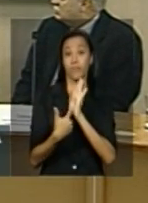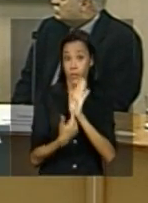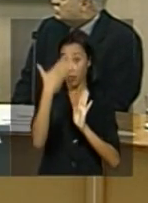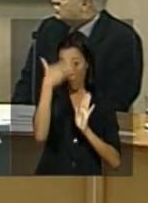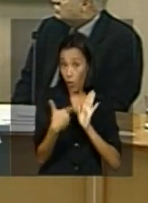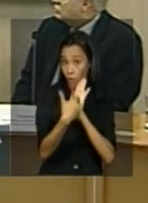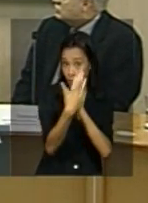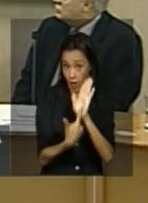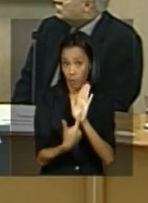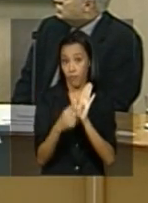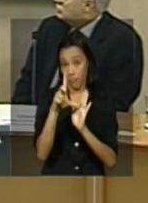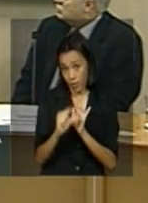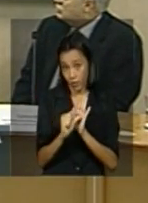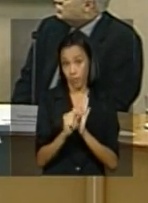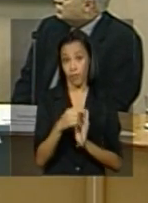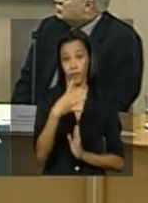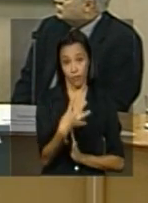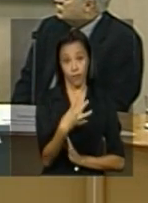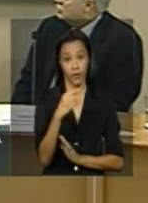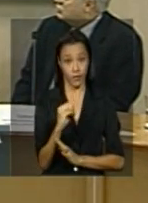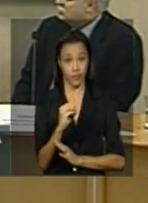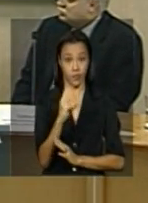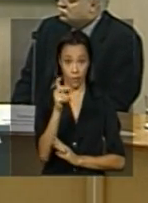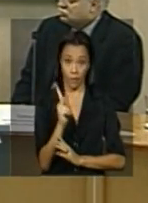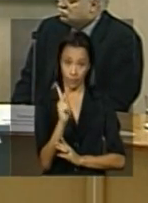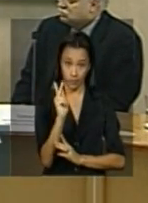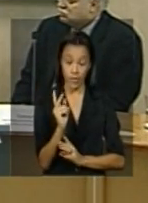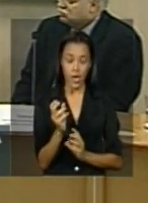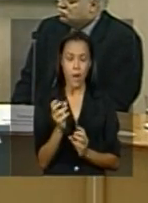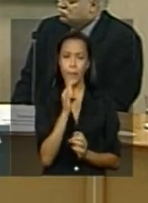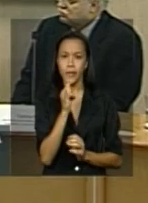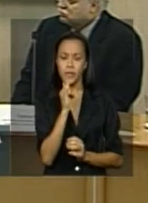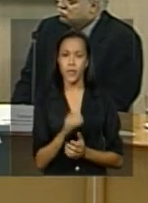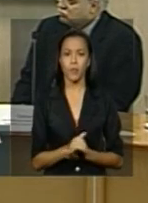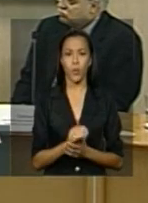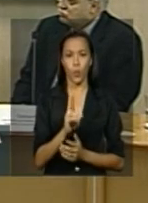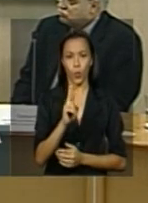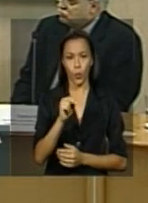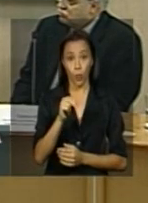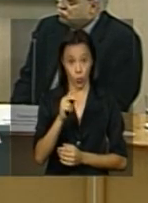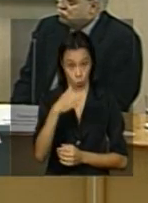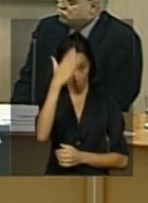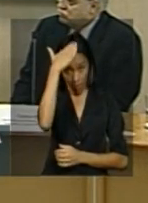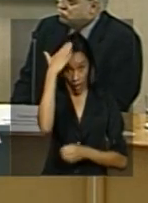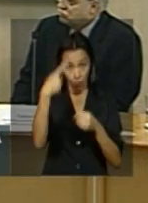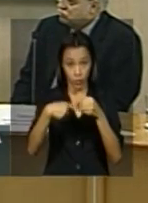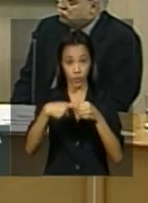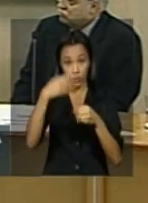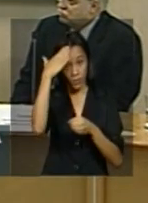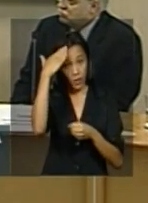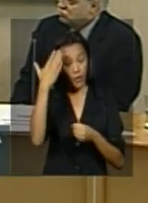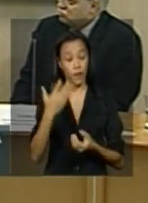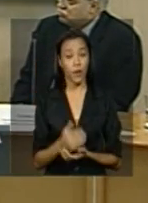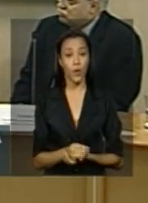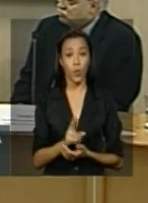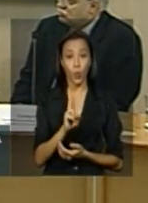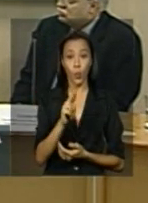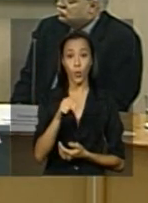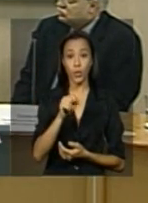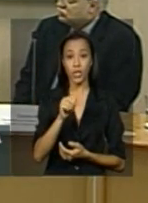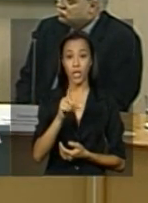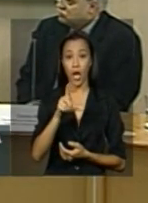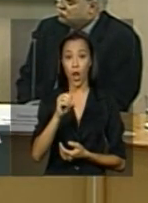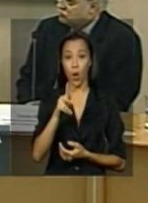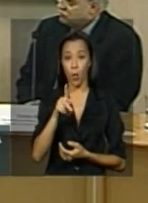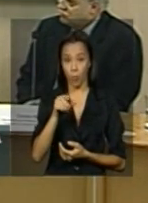2011 menor igual a 40 Km qu o caso do município de Ulianópolis no Pará é Ulianópolis é